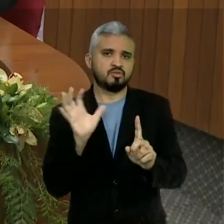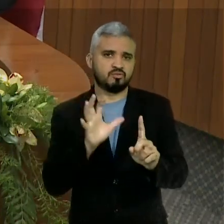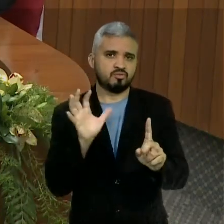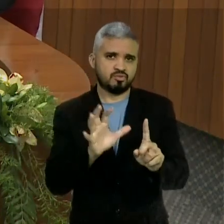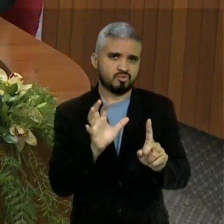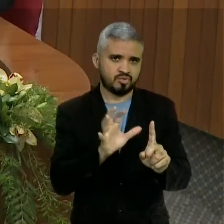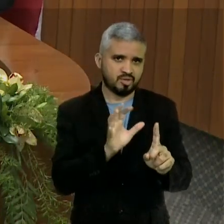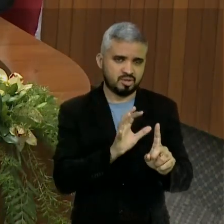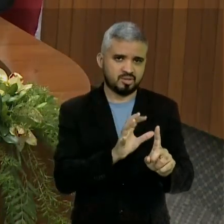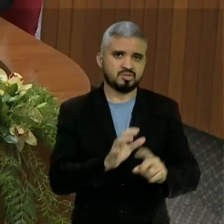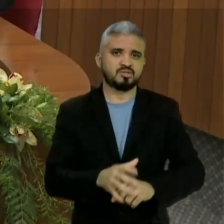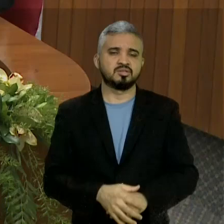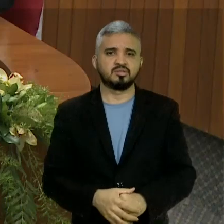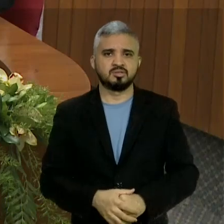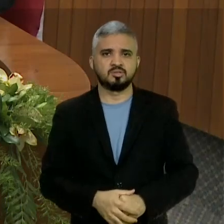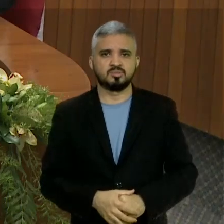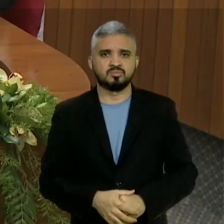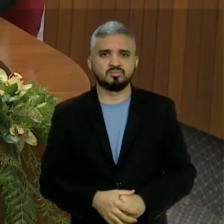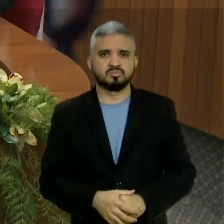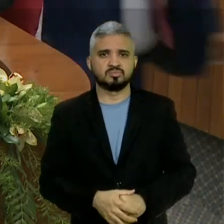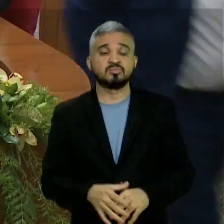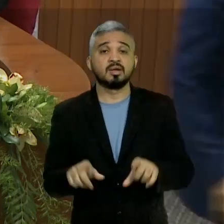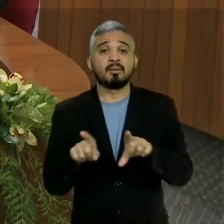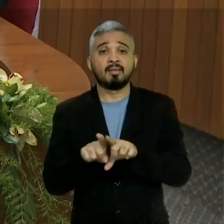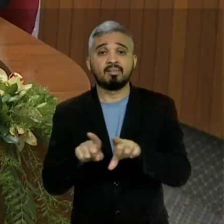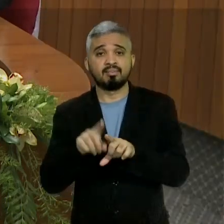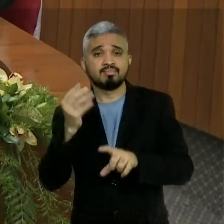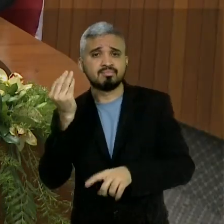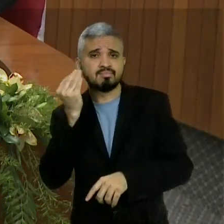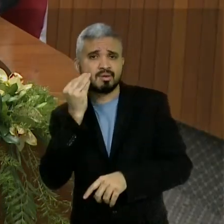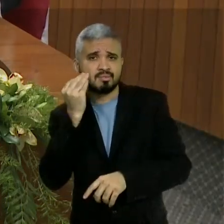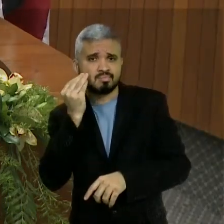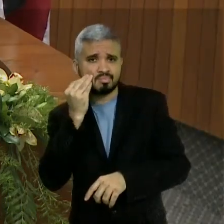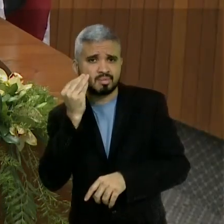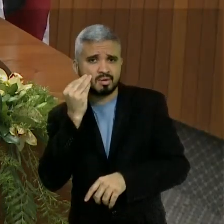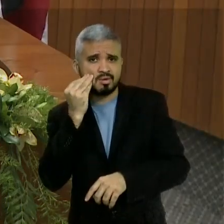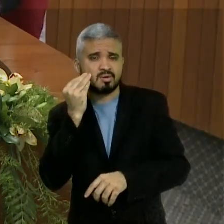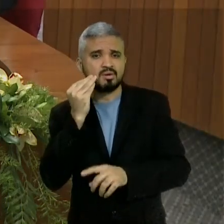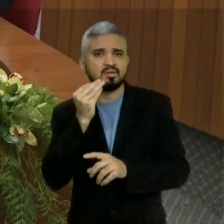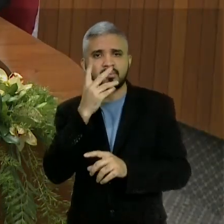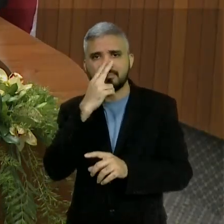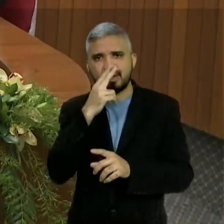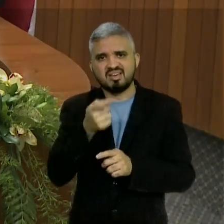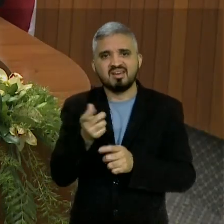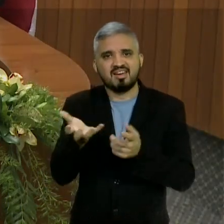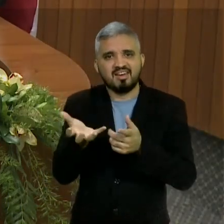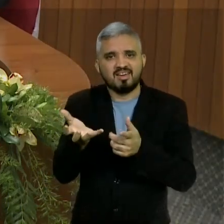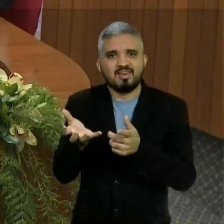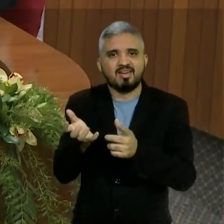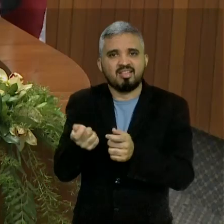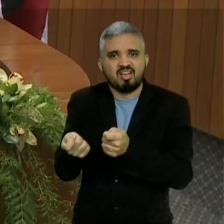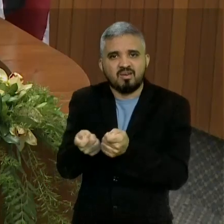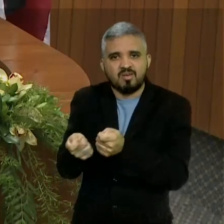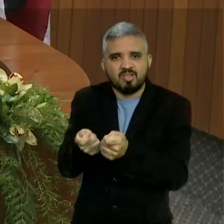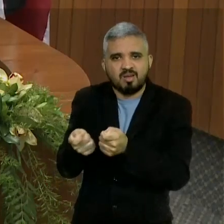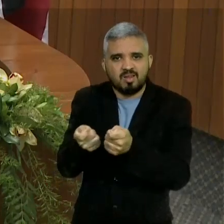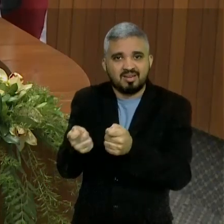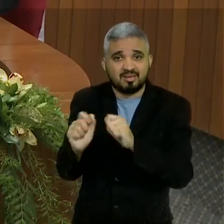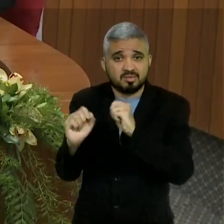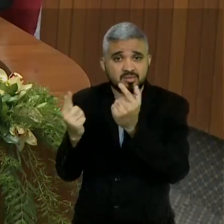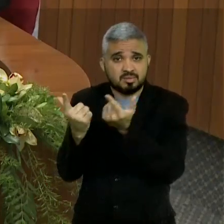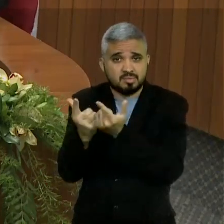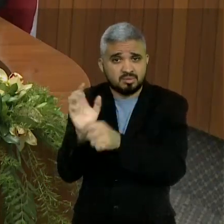direta dele ele tá tentando encabrestar a Assembleia Legislativa do Maranhão e eu digo isso é uma